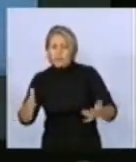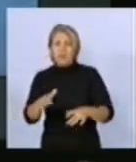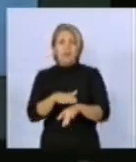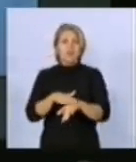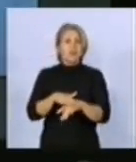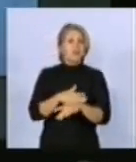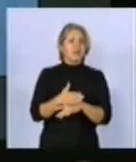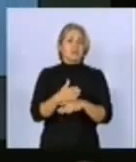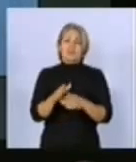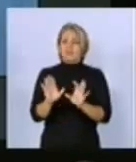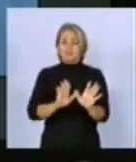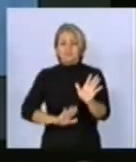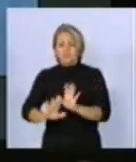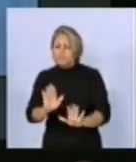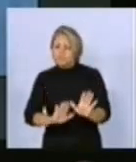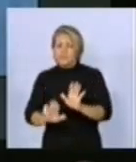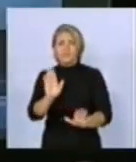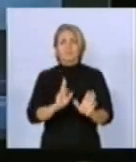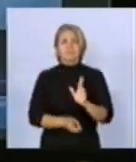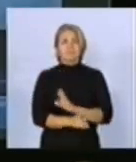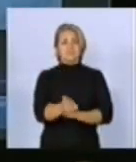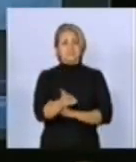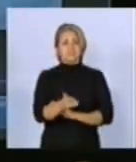eles não vou mexer nos seus filhotes